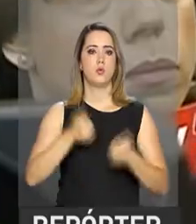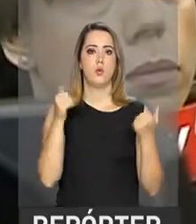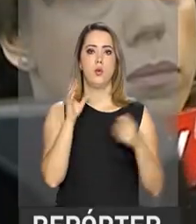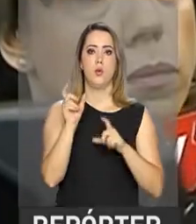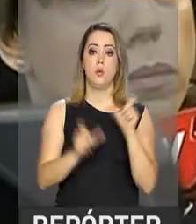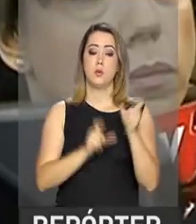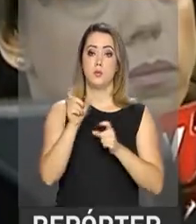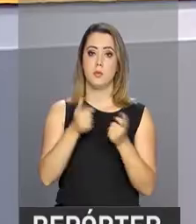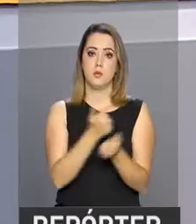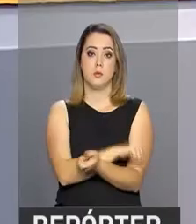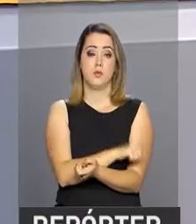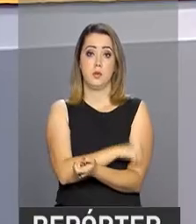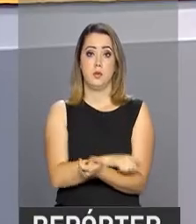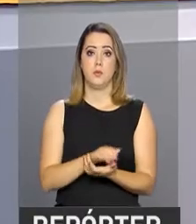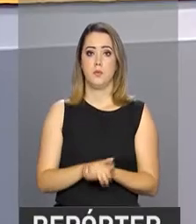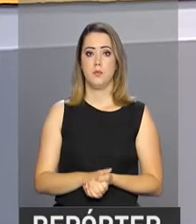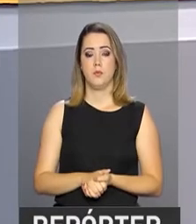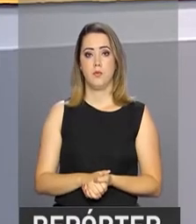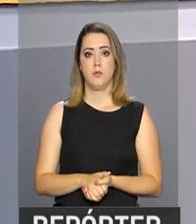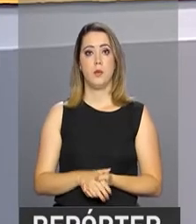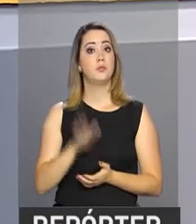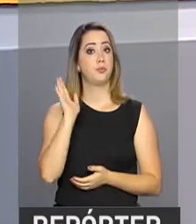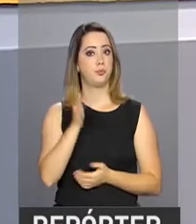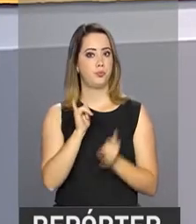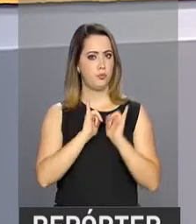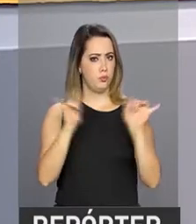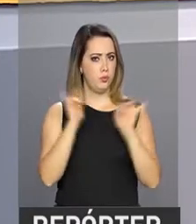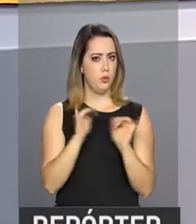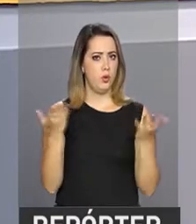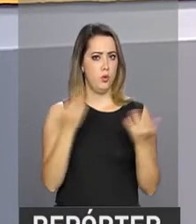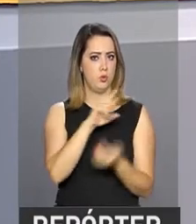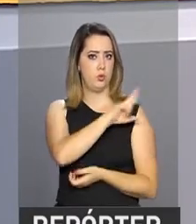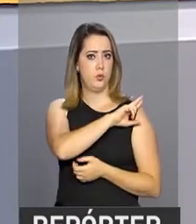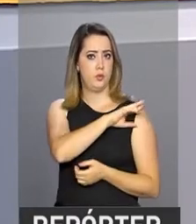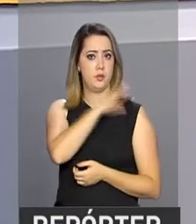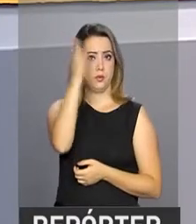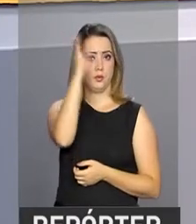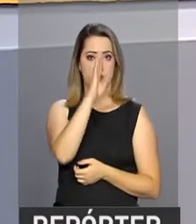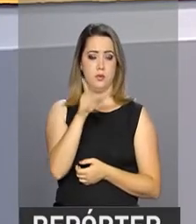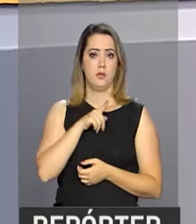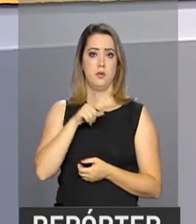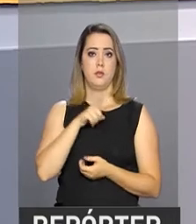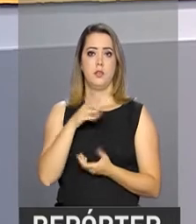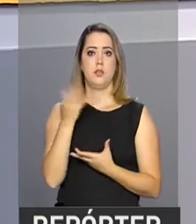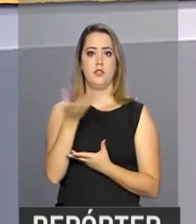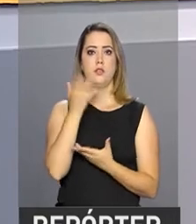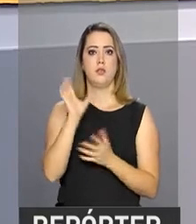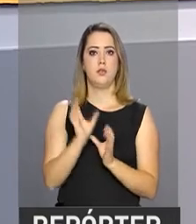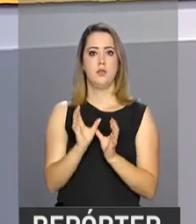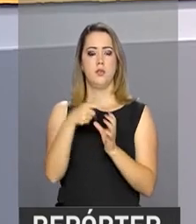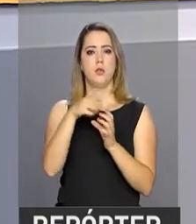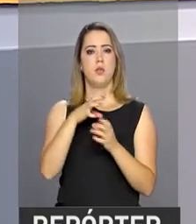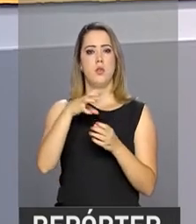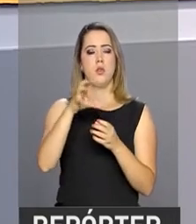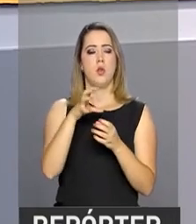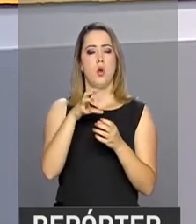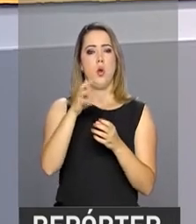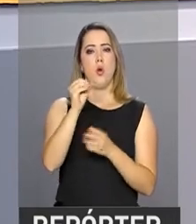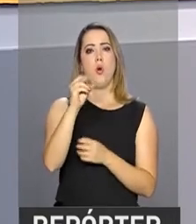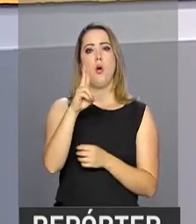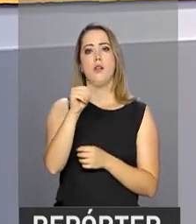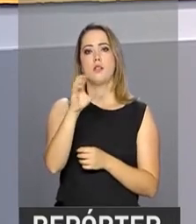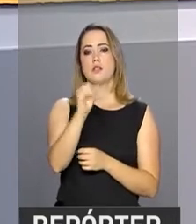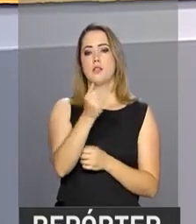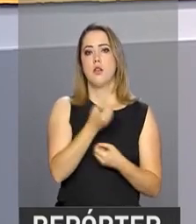população do rio de janeiro foi anunciado hoje o representante brasileiro para tentar disputar uma vaga no oscar de melhor